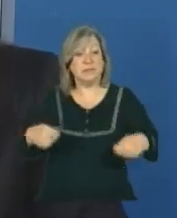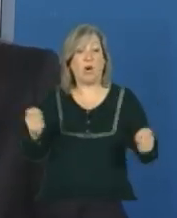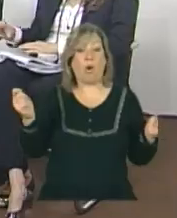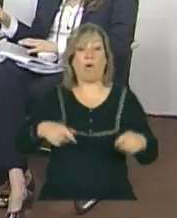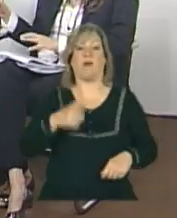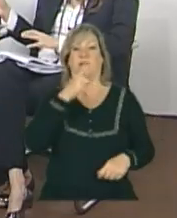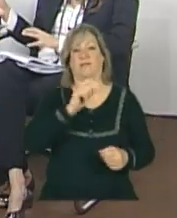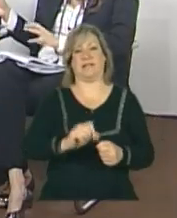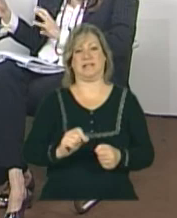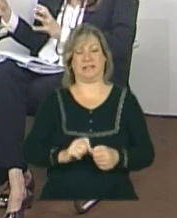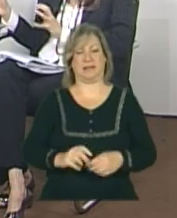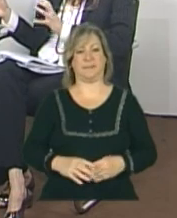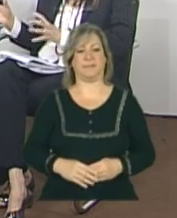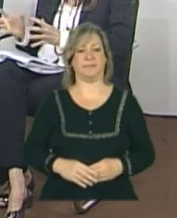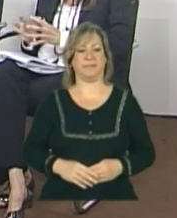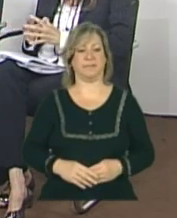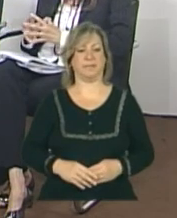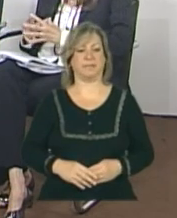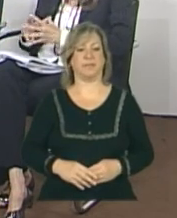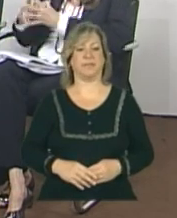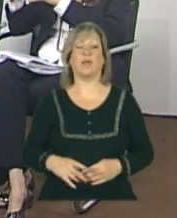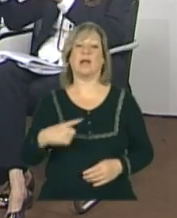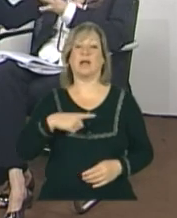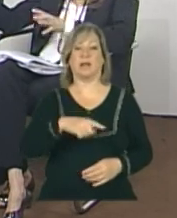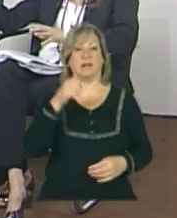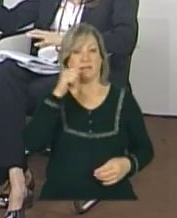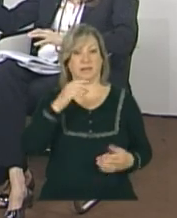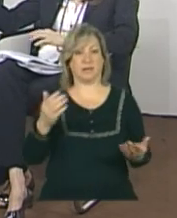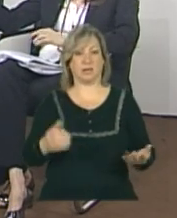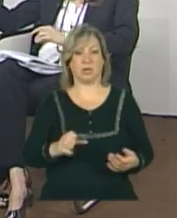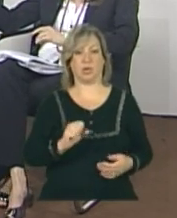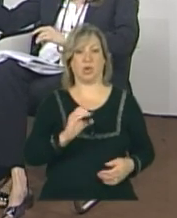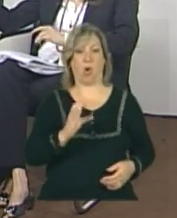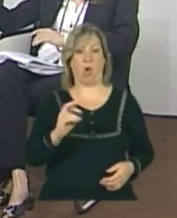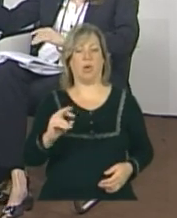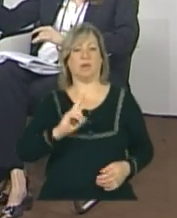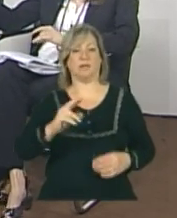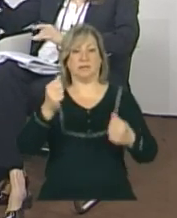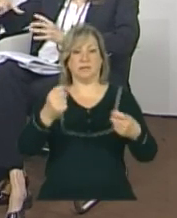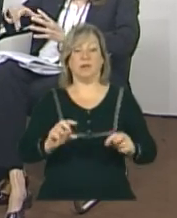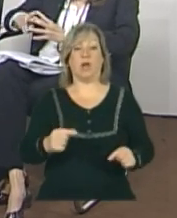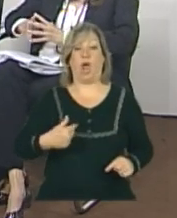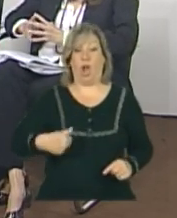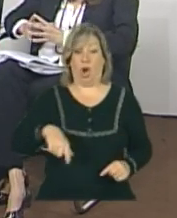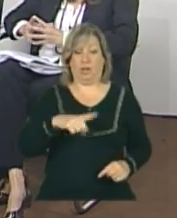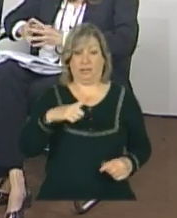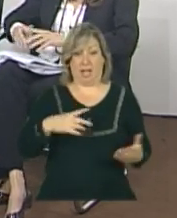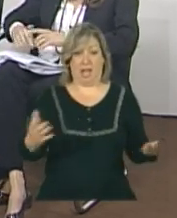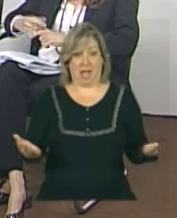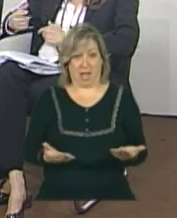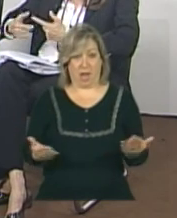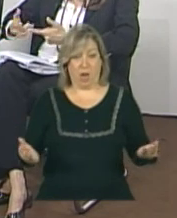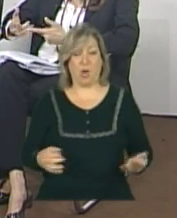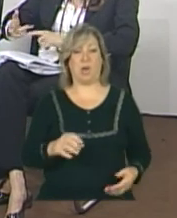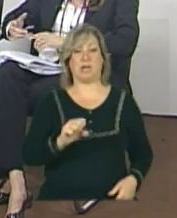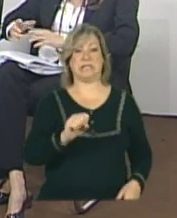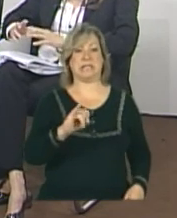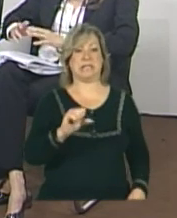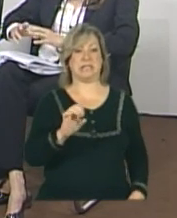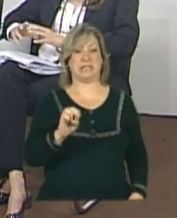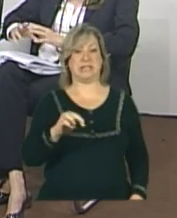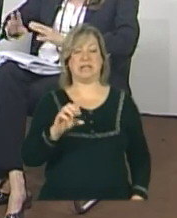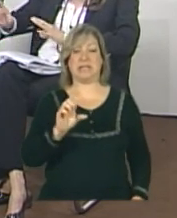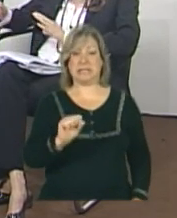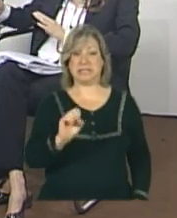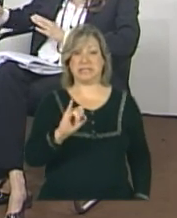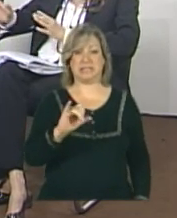Socorro. Só acho que é importante colocar a ideia que nós estamos numa segunda fase do Sistema Único, né, de Assistência Social. A primeira, que